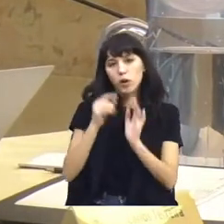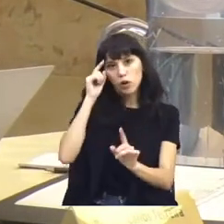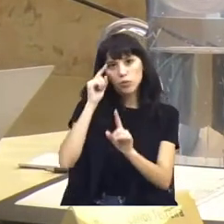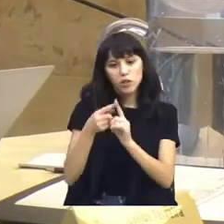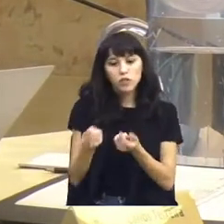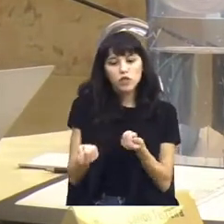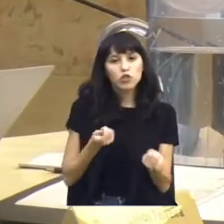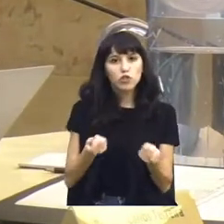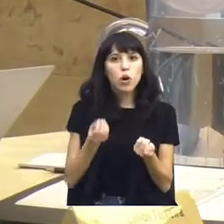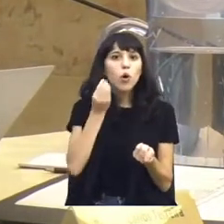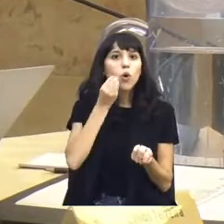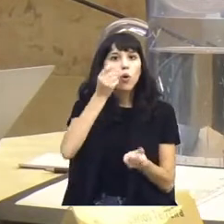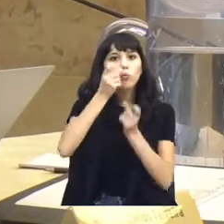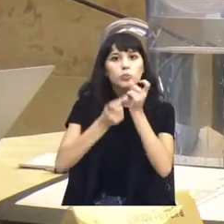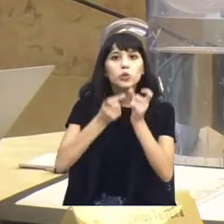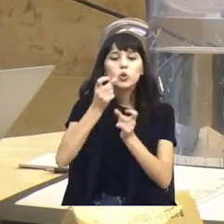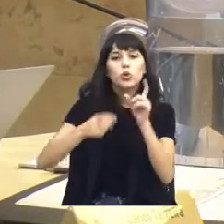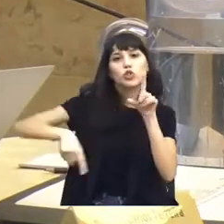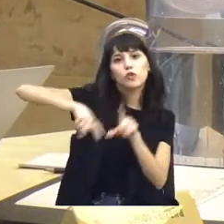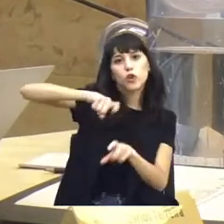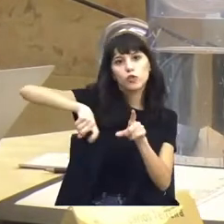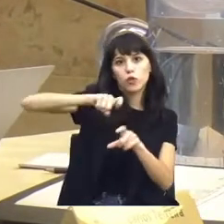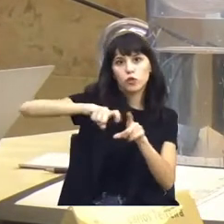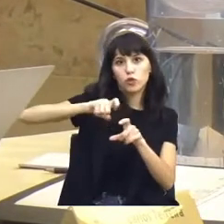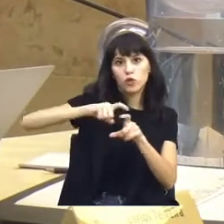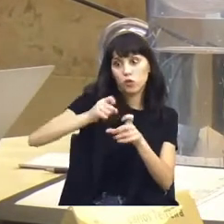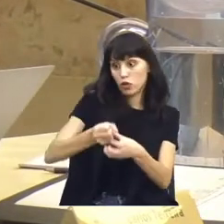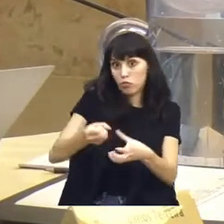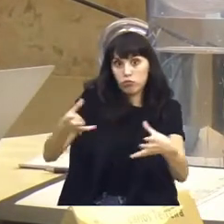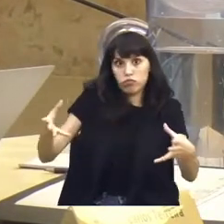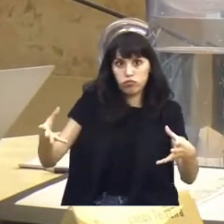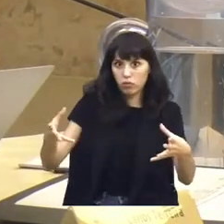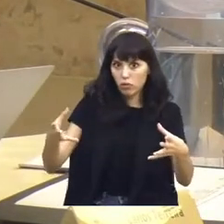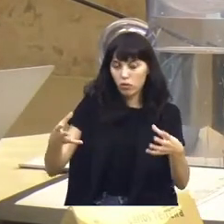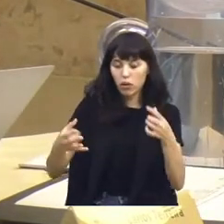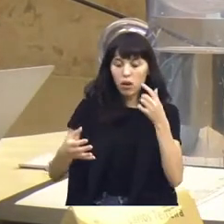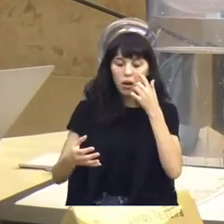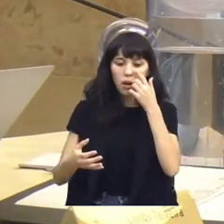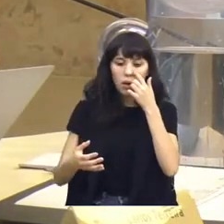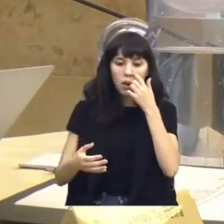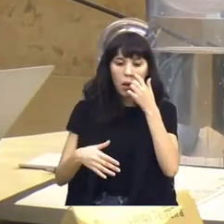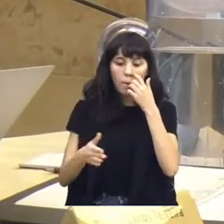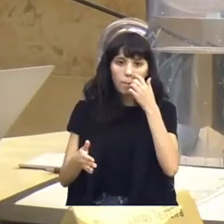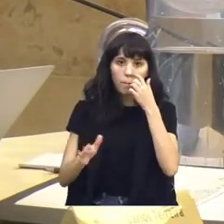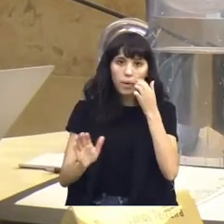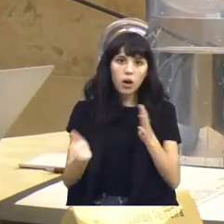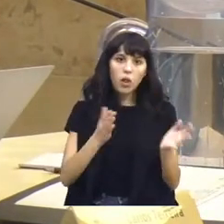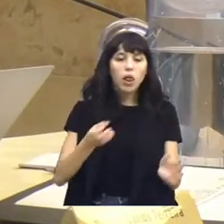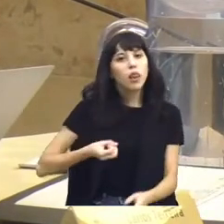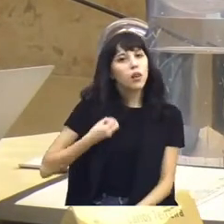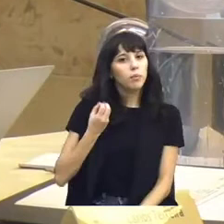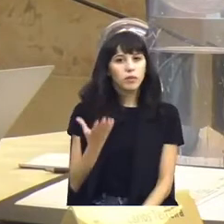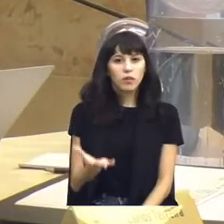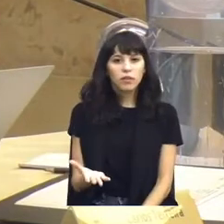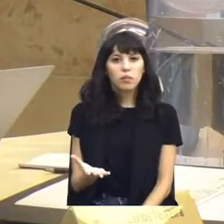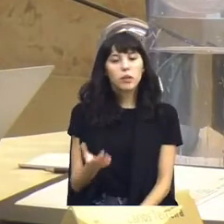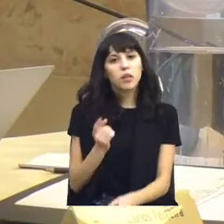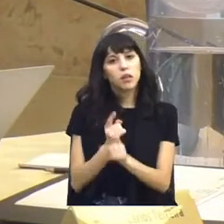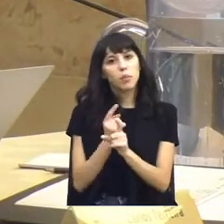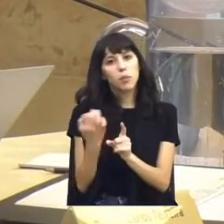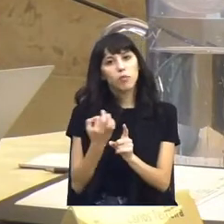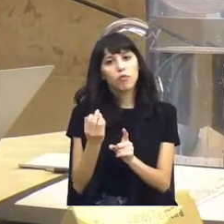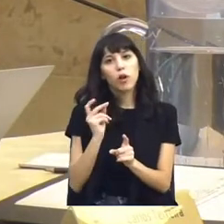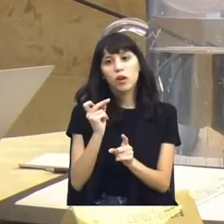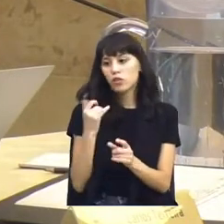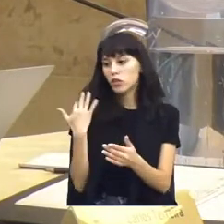com movimentação de pessoas em larga escala uma islamentarvelmente também tem sido